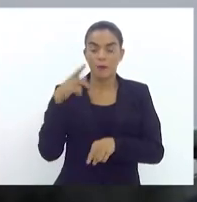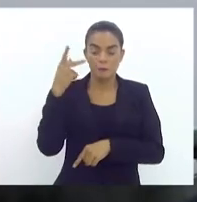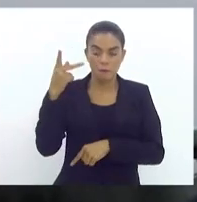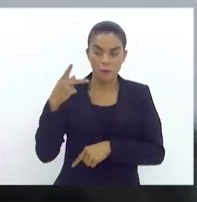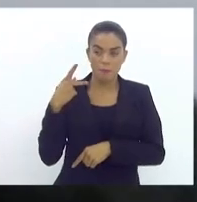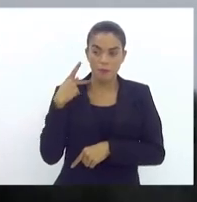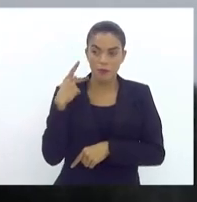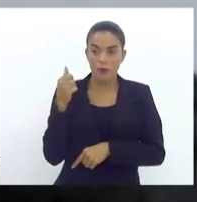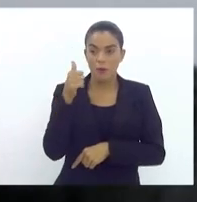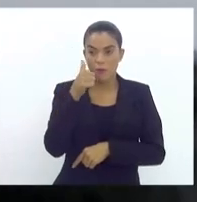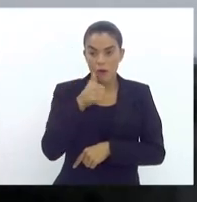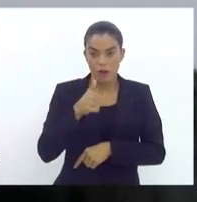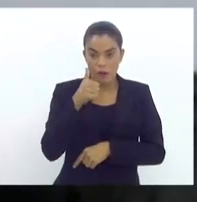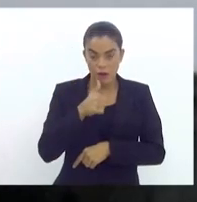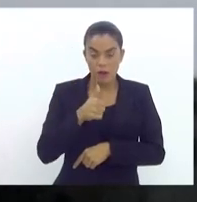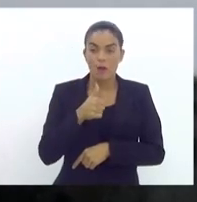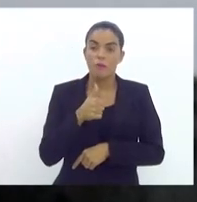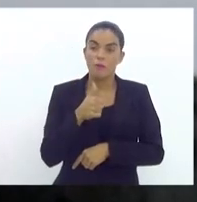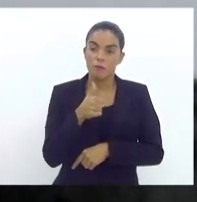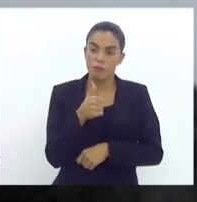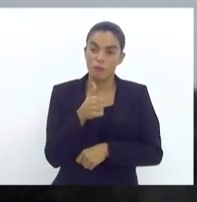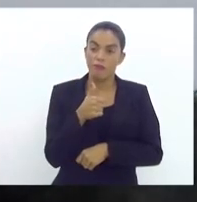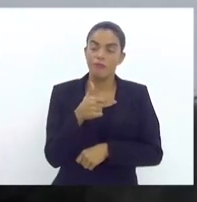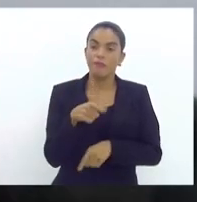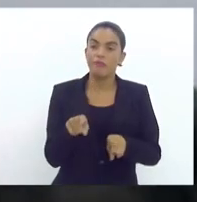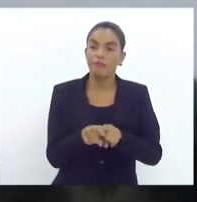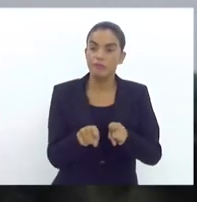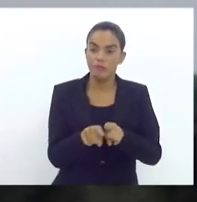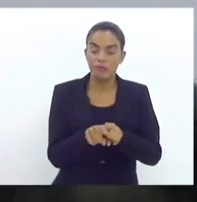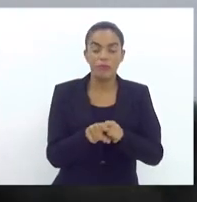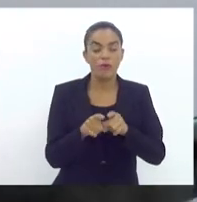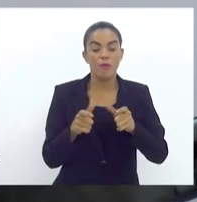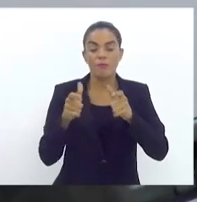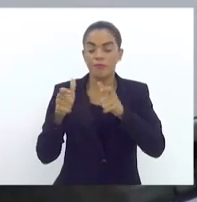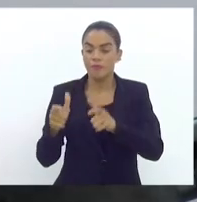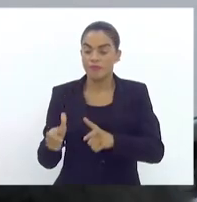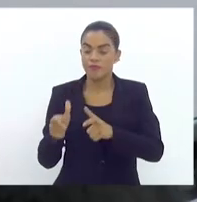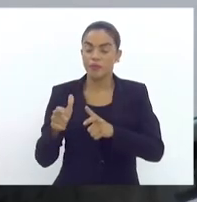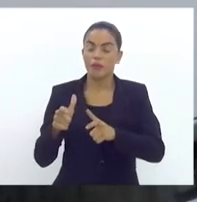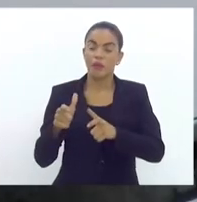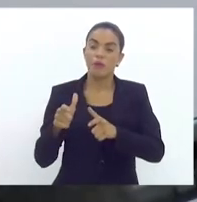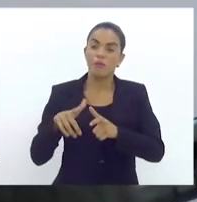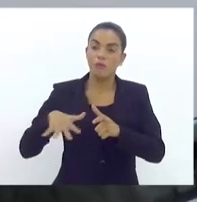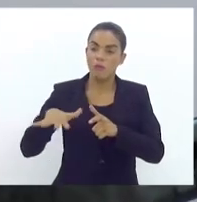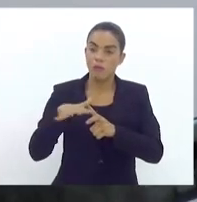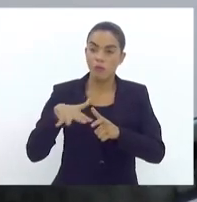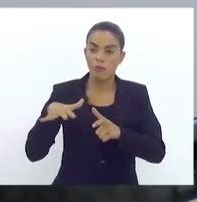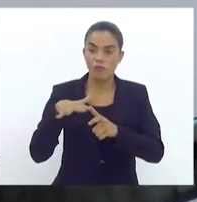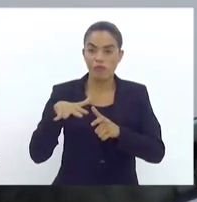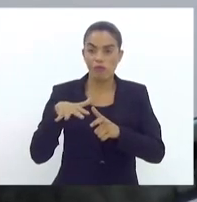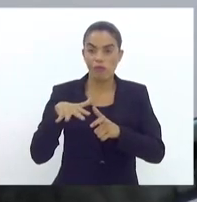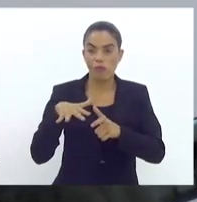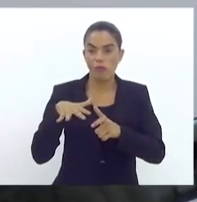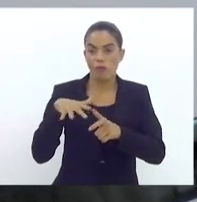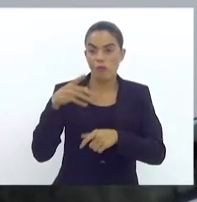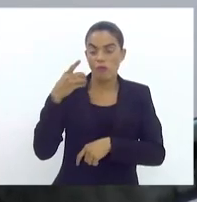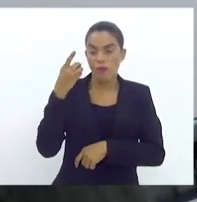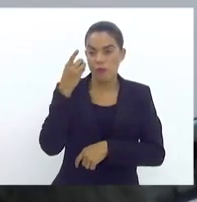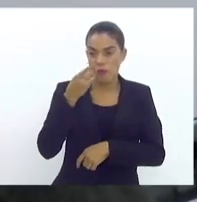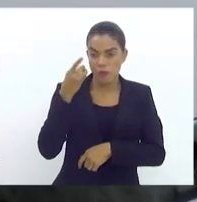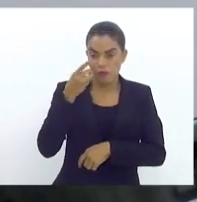Procuradoria da mulher para que a pouco lugar da mulher é em território de câmara dos deputados buscar-se né a